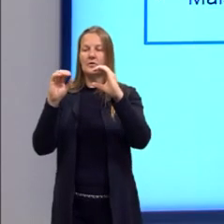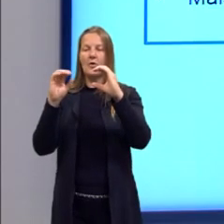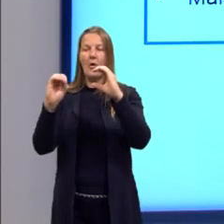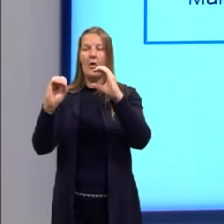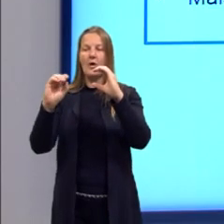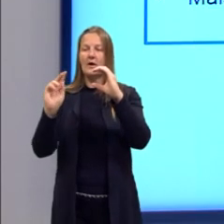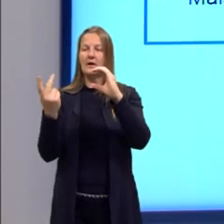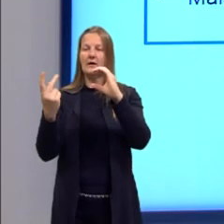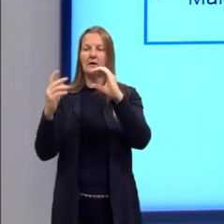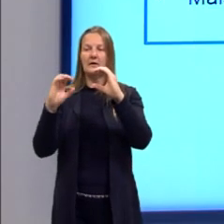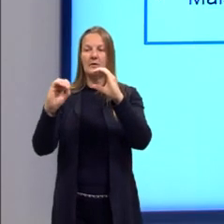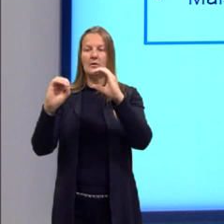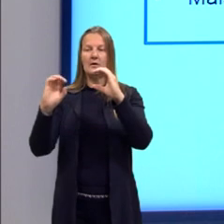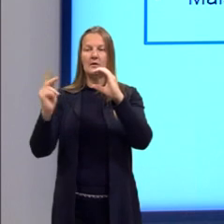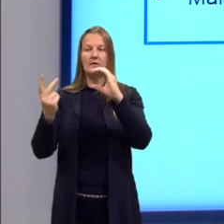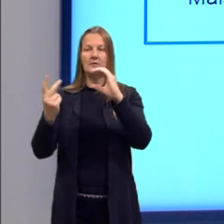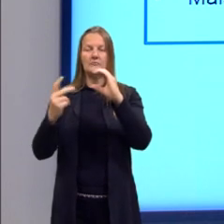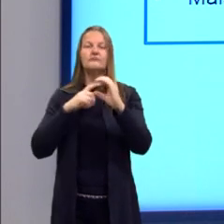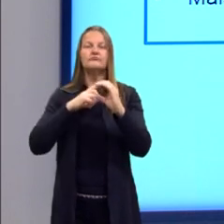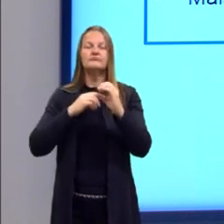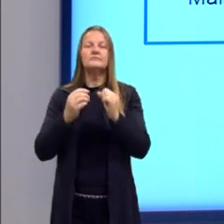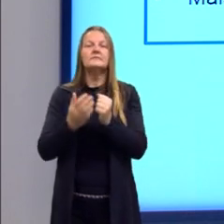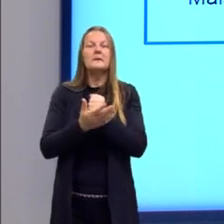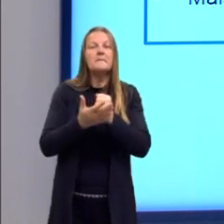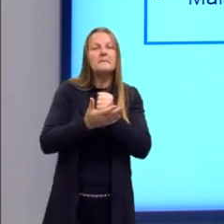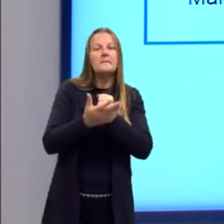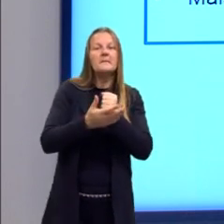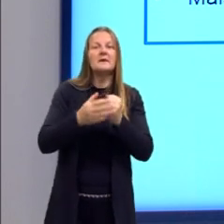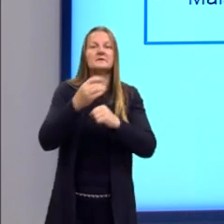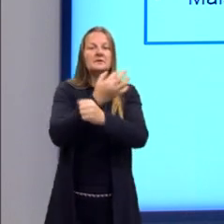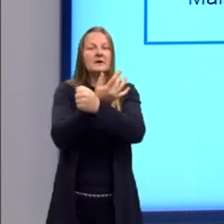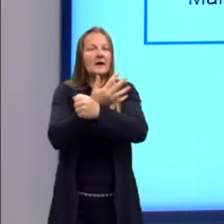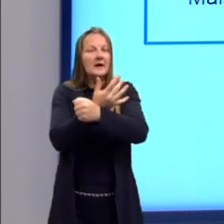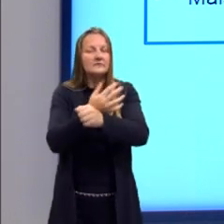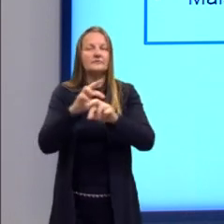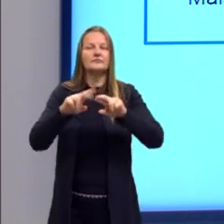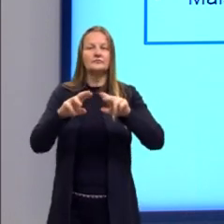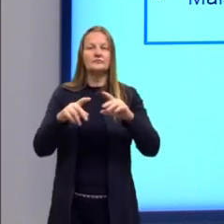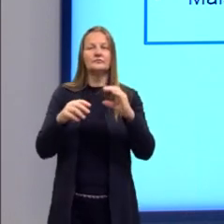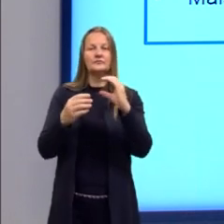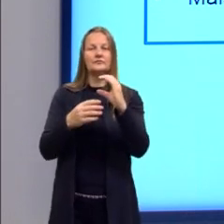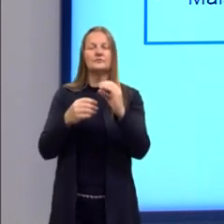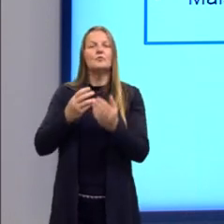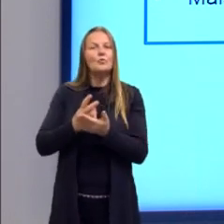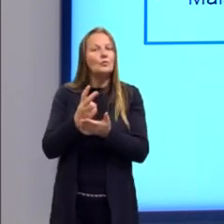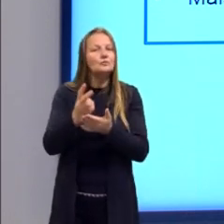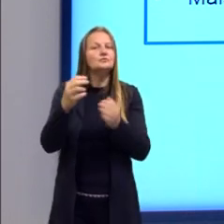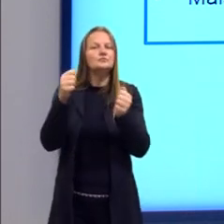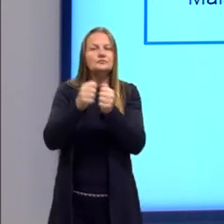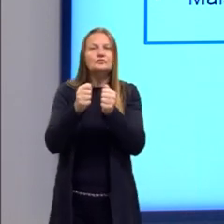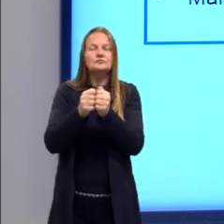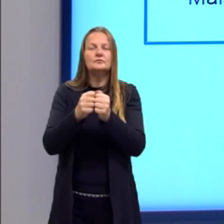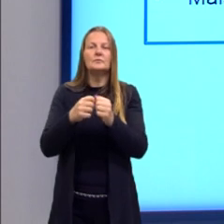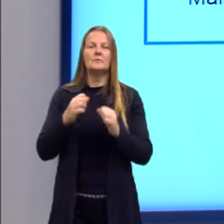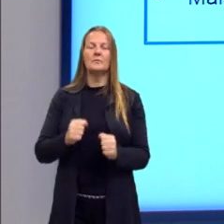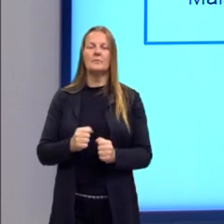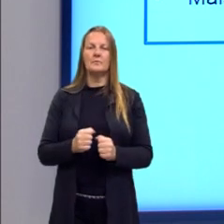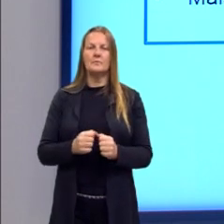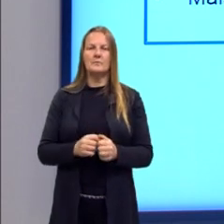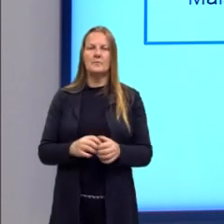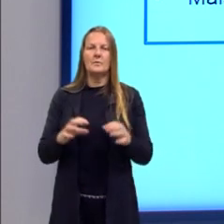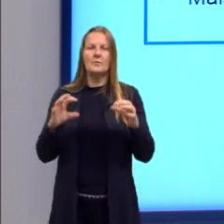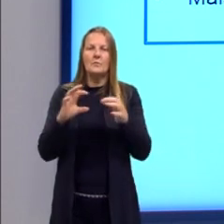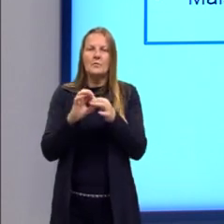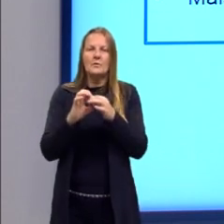ácidos bases né a gente vê aí a questão da hidroxila Então ela segue aí nos nossos estudos ou ele pode estar ligado